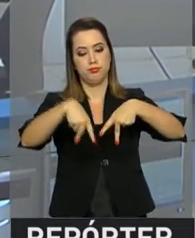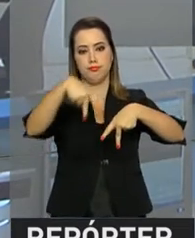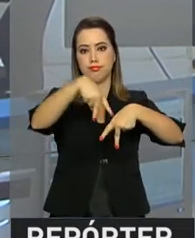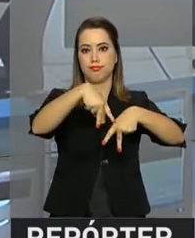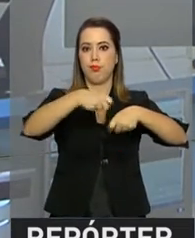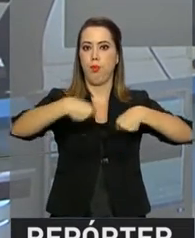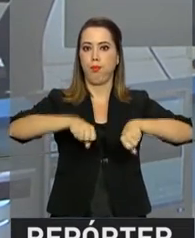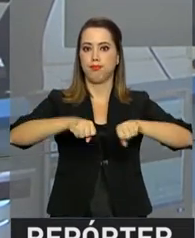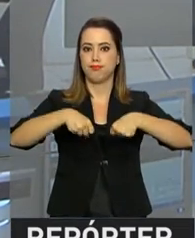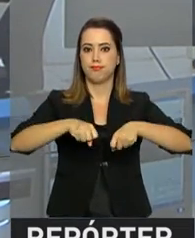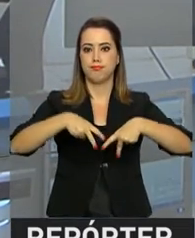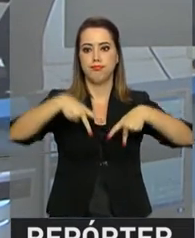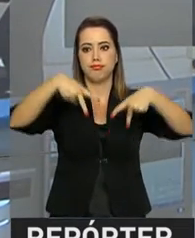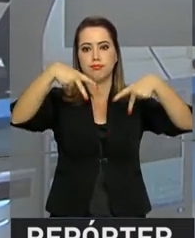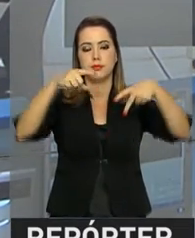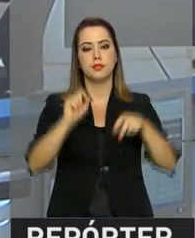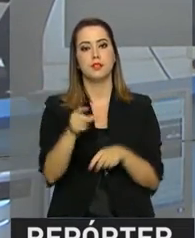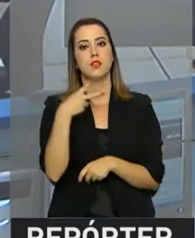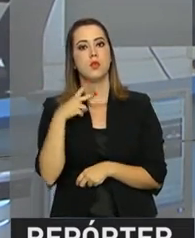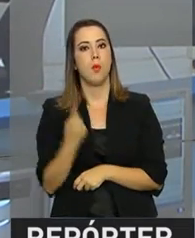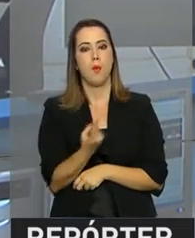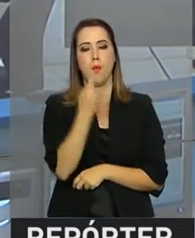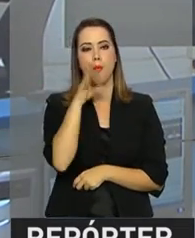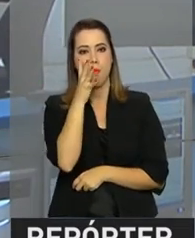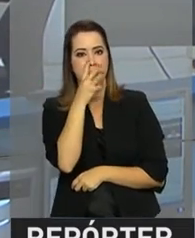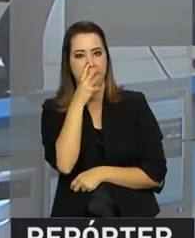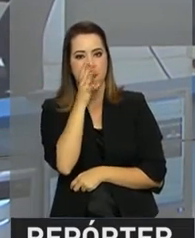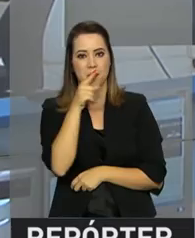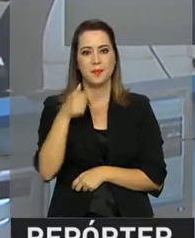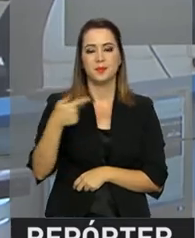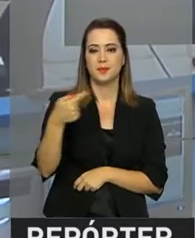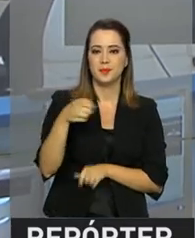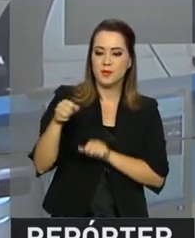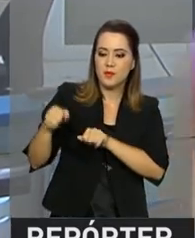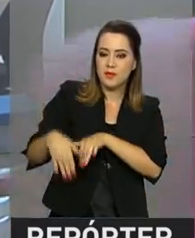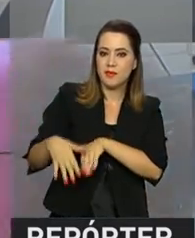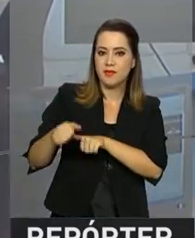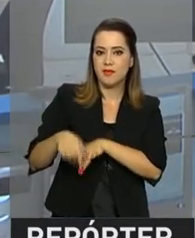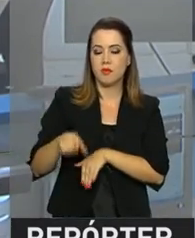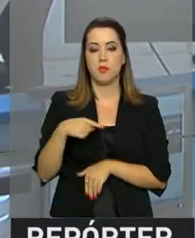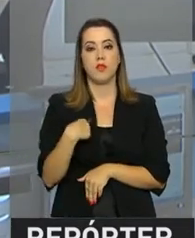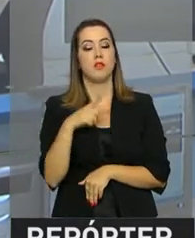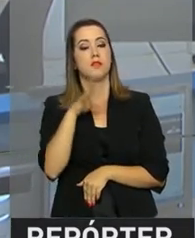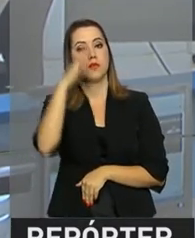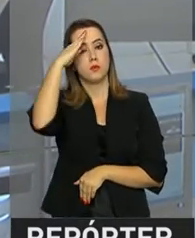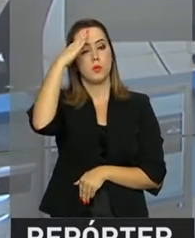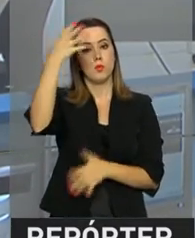das atrações do desfile de 7 de setembro. Este ano, o Exército vai se